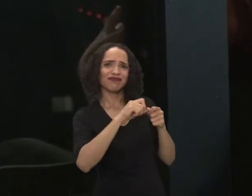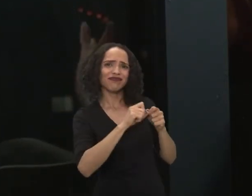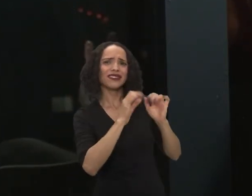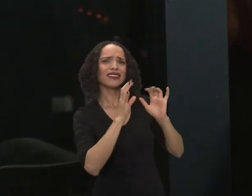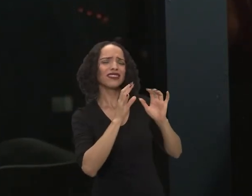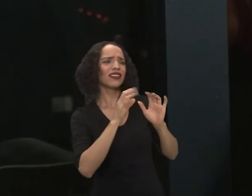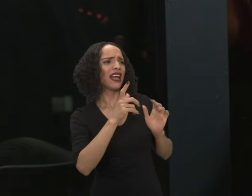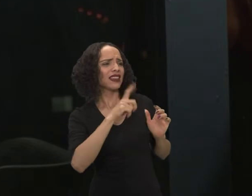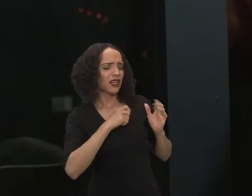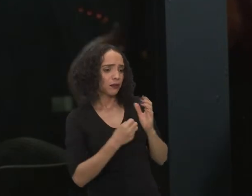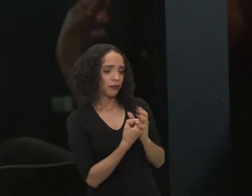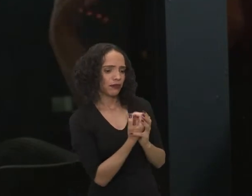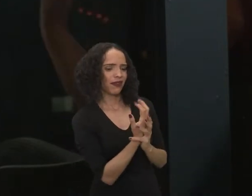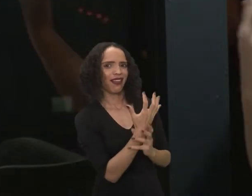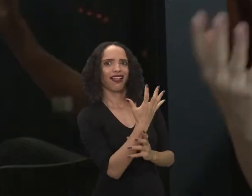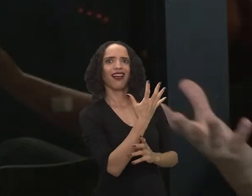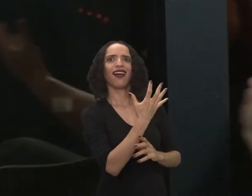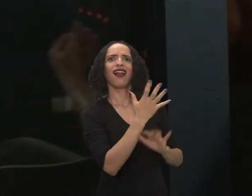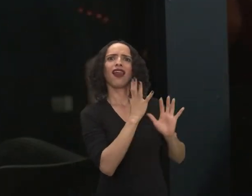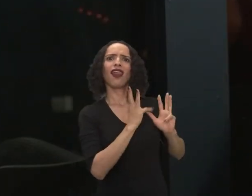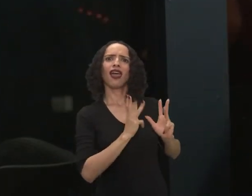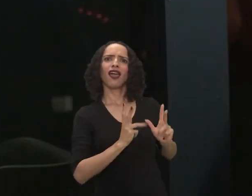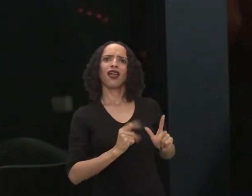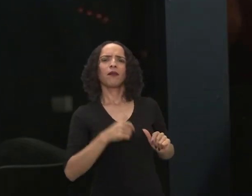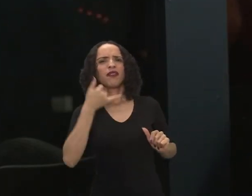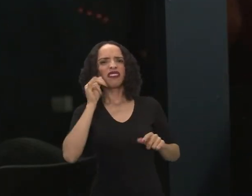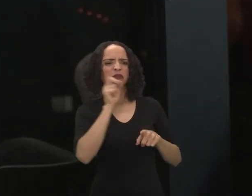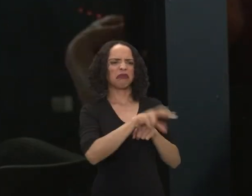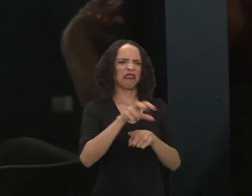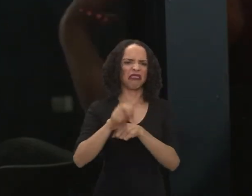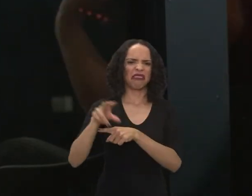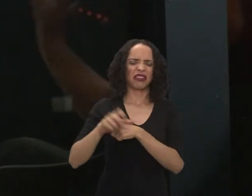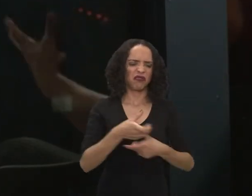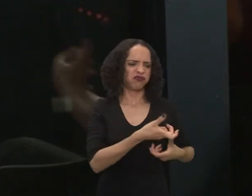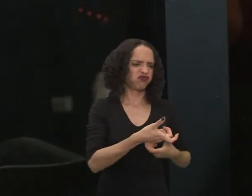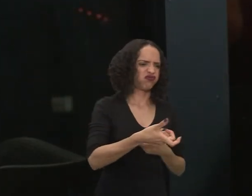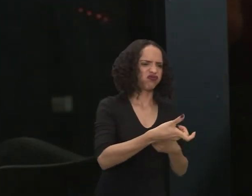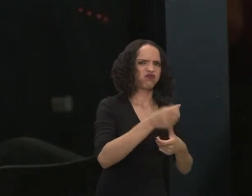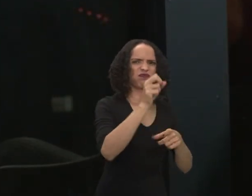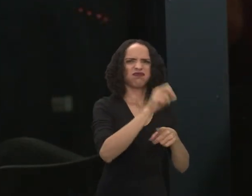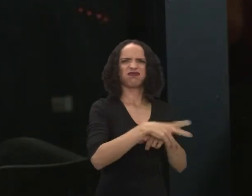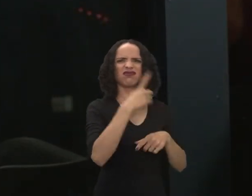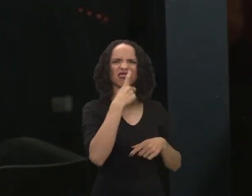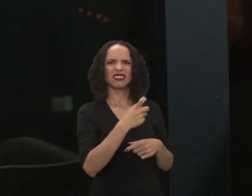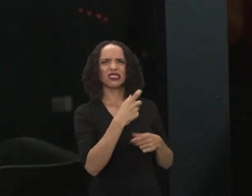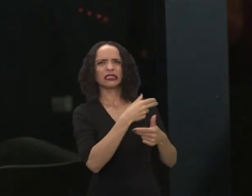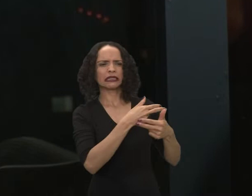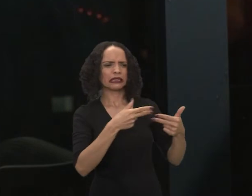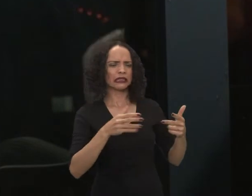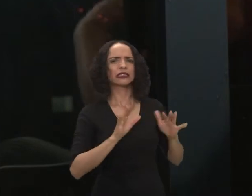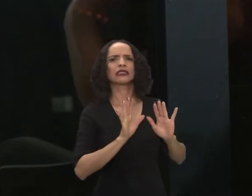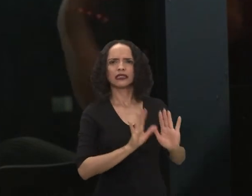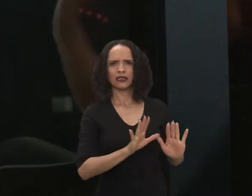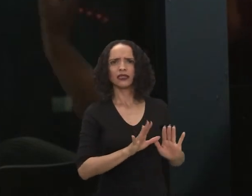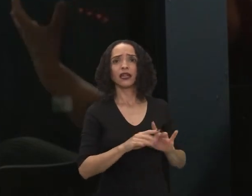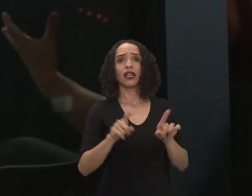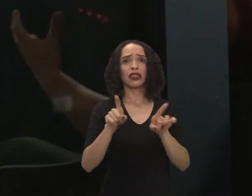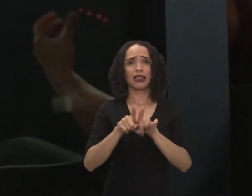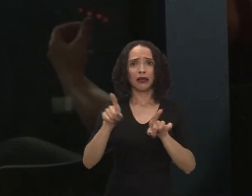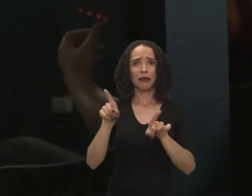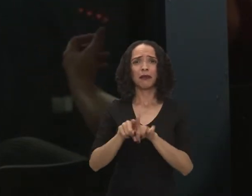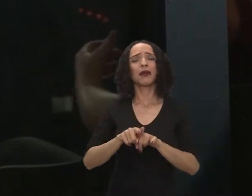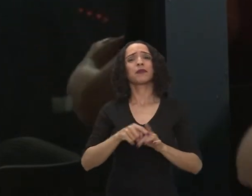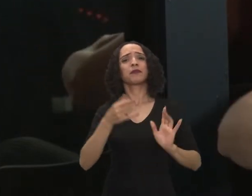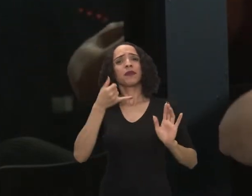produzir de maneira limpa, sem uso de agrotóxico ou com menor uso de agrotóxico, né? Sem utilizar